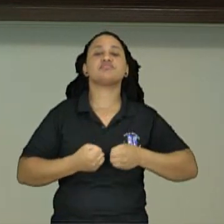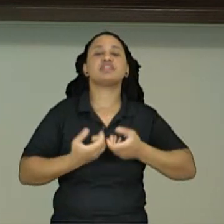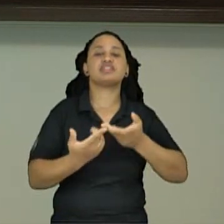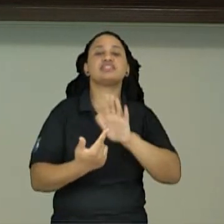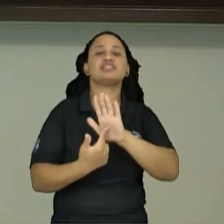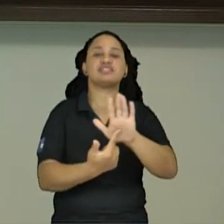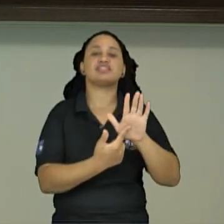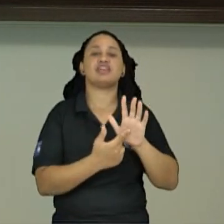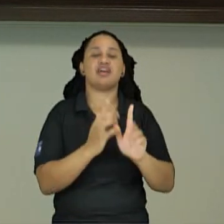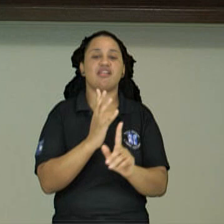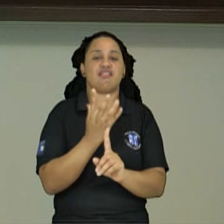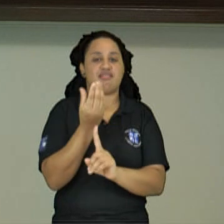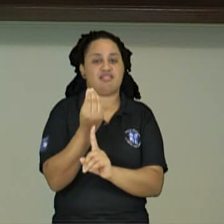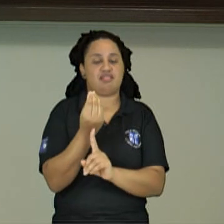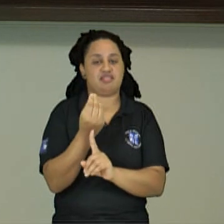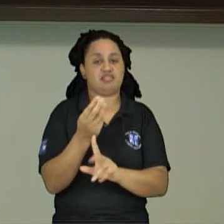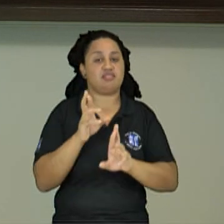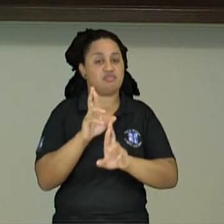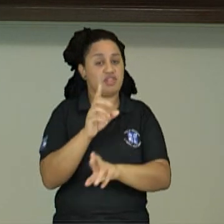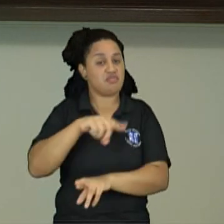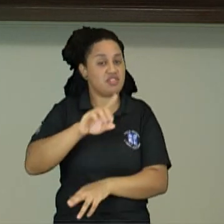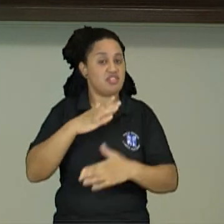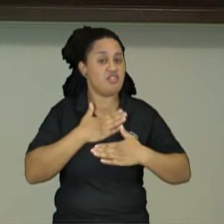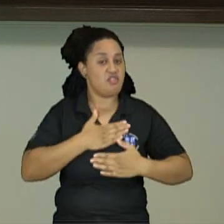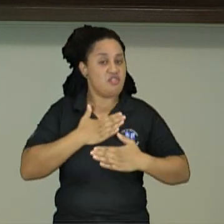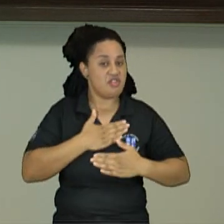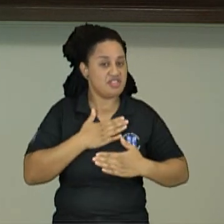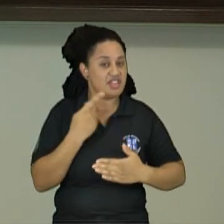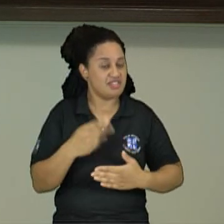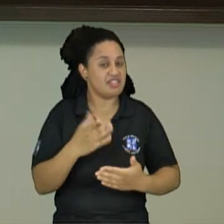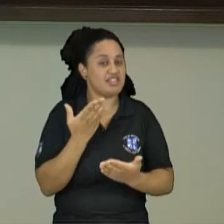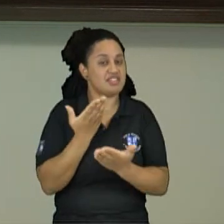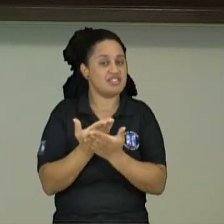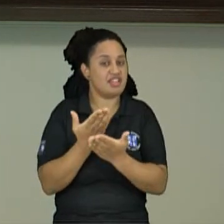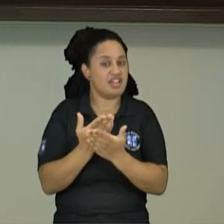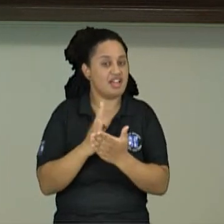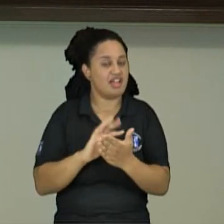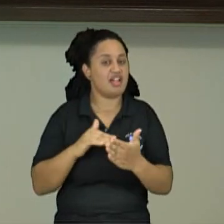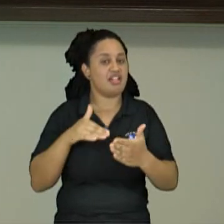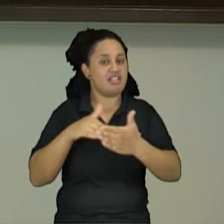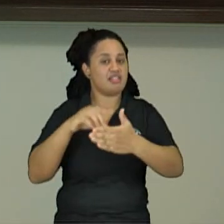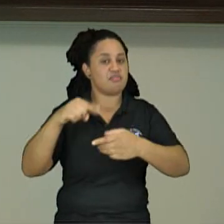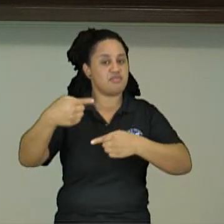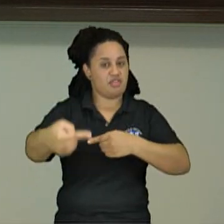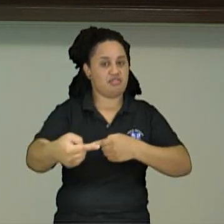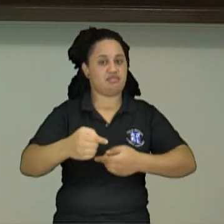como suporte na arte. Espero que você tenha gostado dessa aula. Até a próxima.